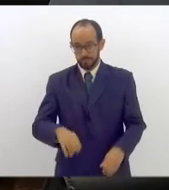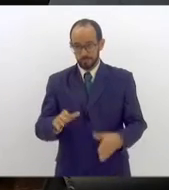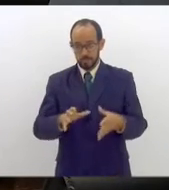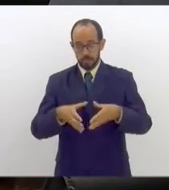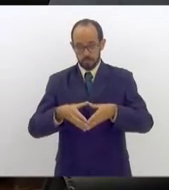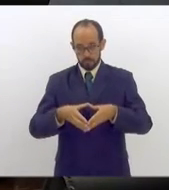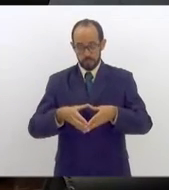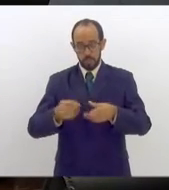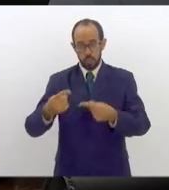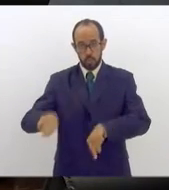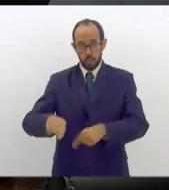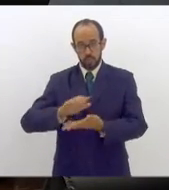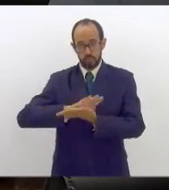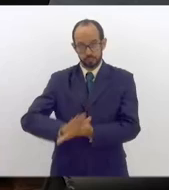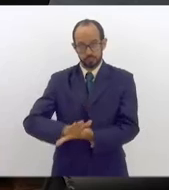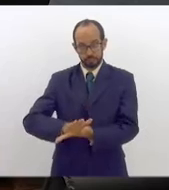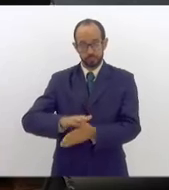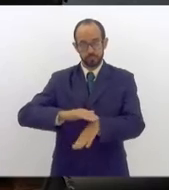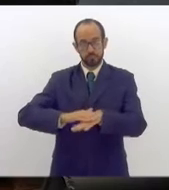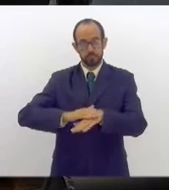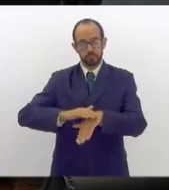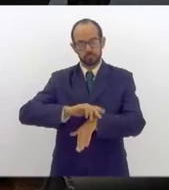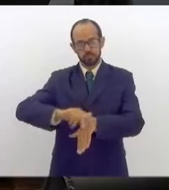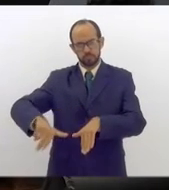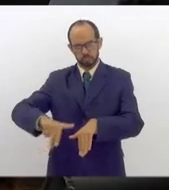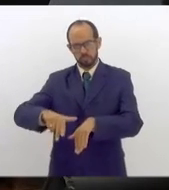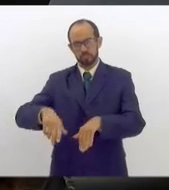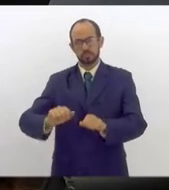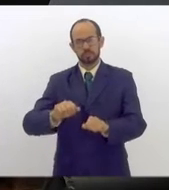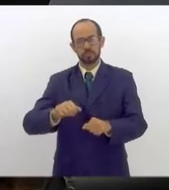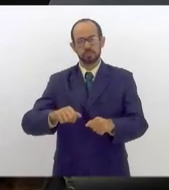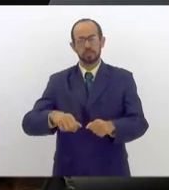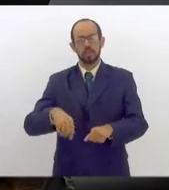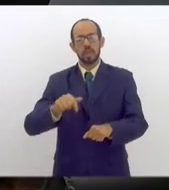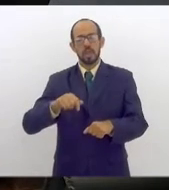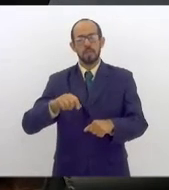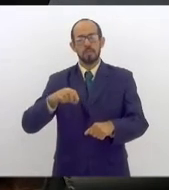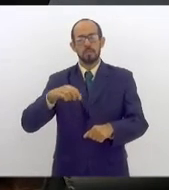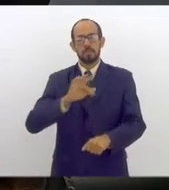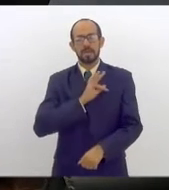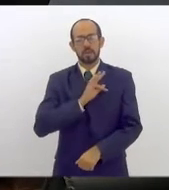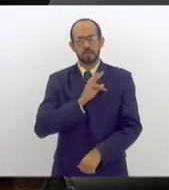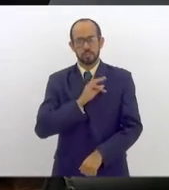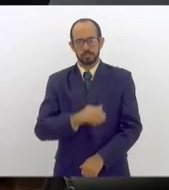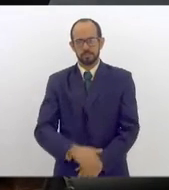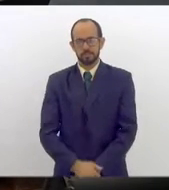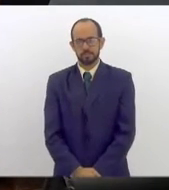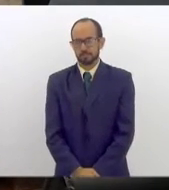Combate às Discriminações, Preconceito, Raça e Etnia, deputada Marta Rocha.